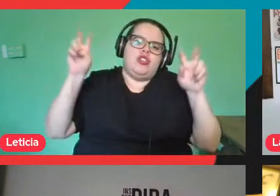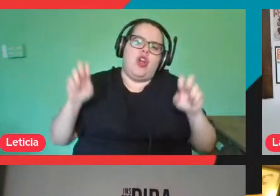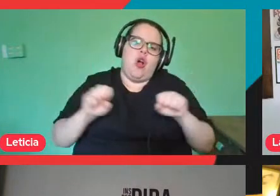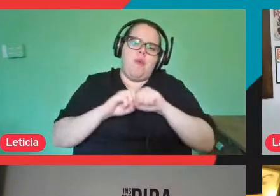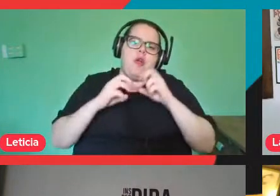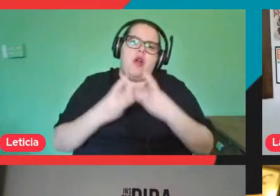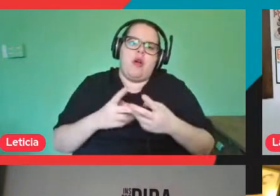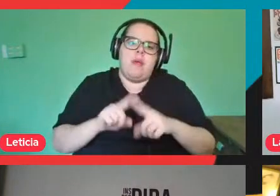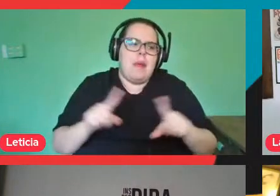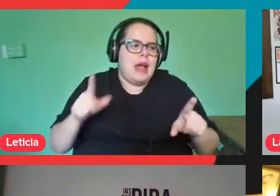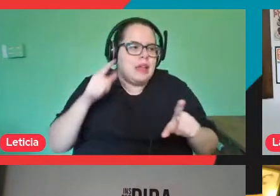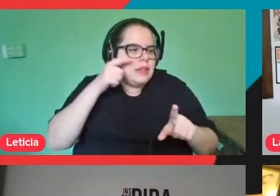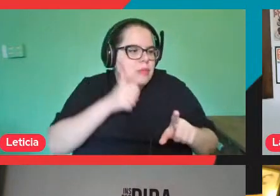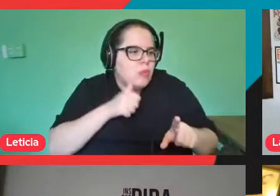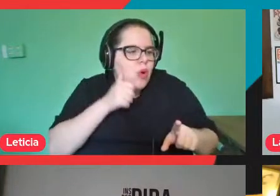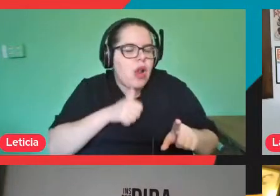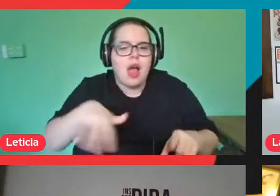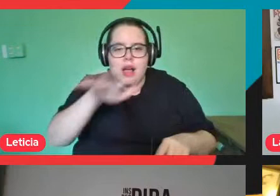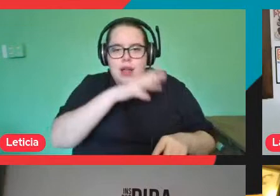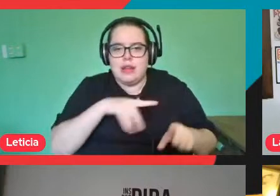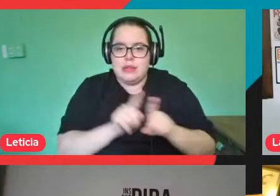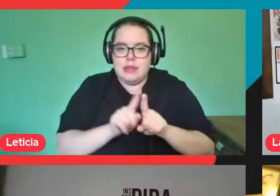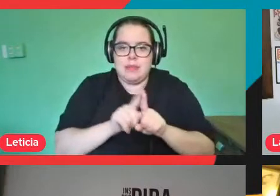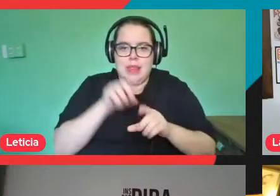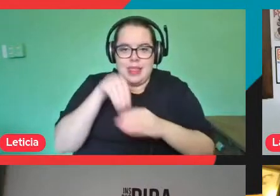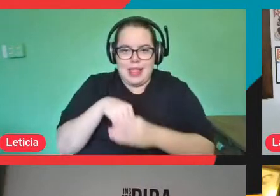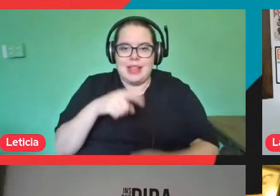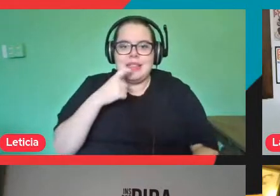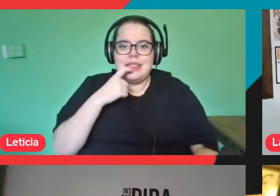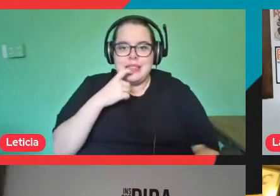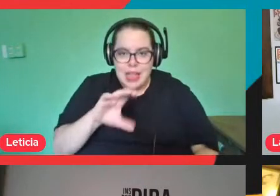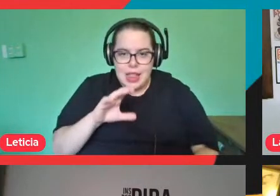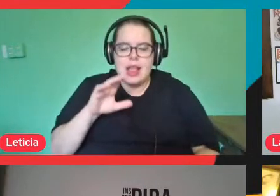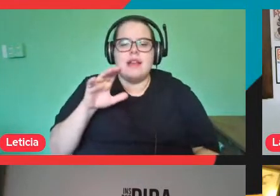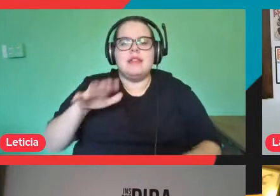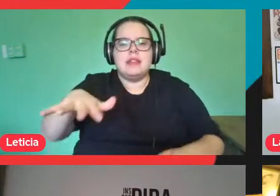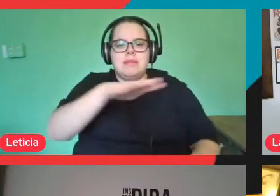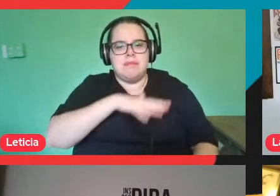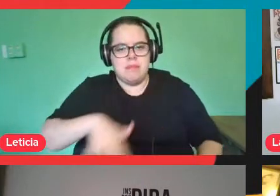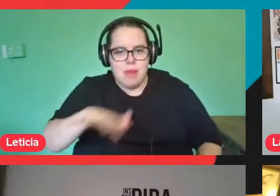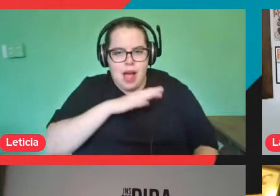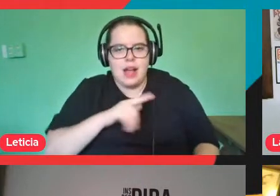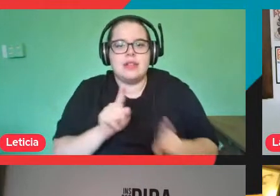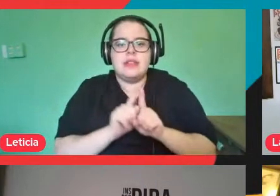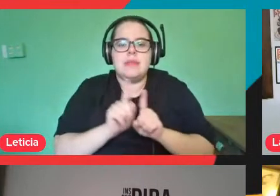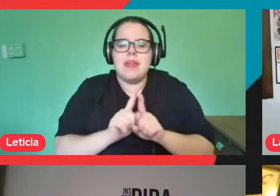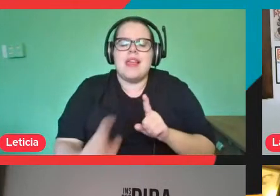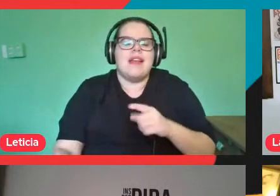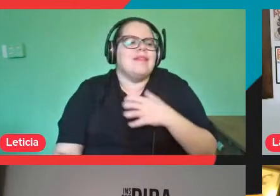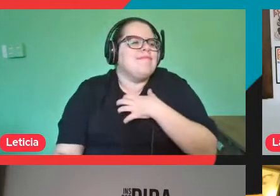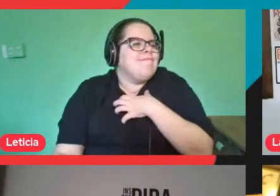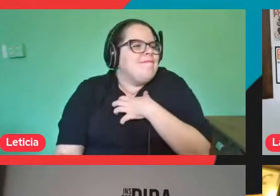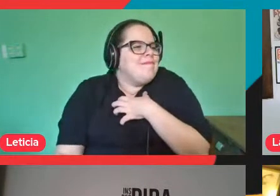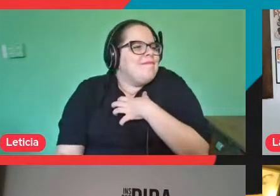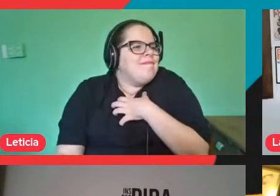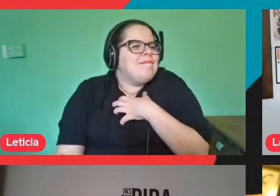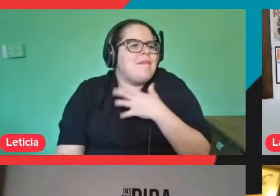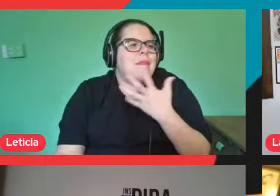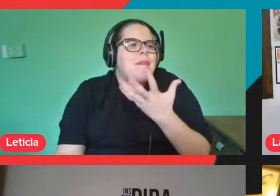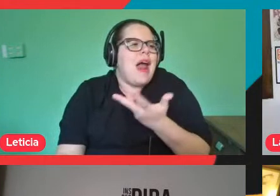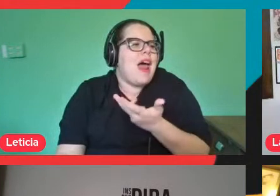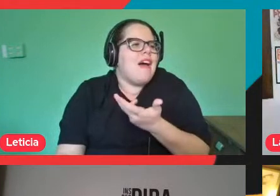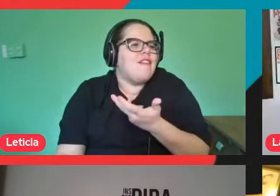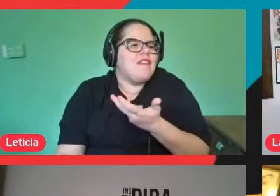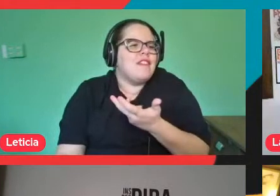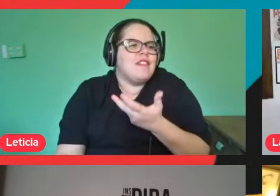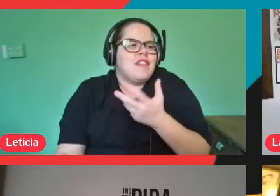em relação às mulheres que estão aqui dentro da CIT, né? Esse espaço que é criado com tão... É muita maestria, assim, né? A